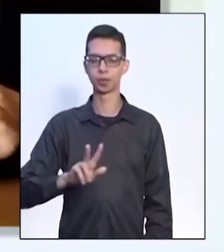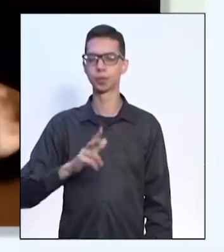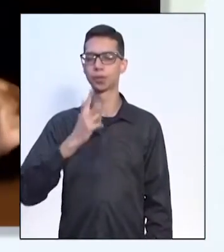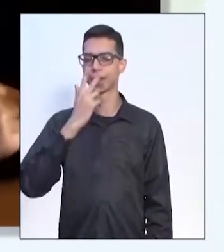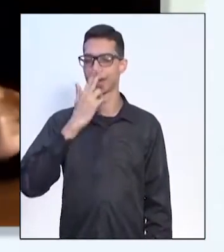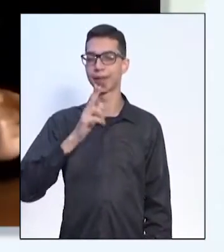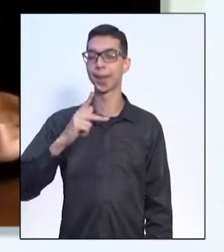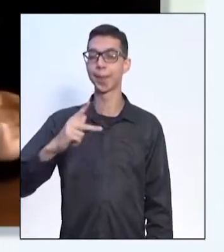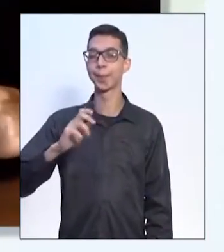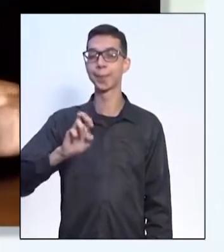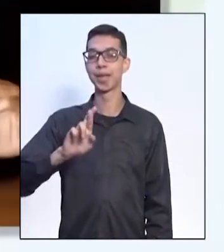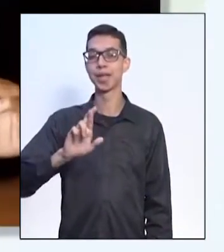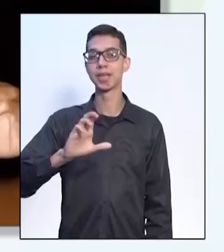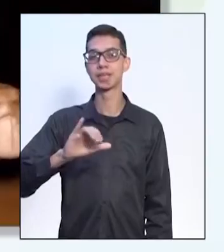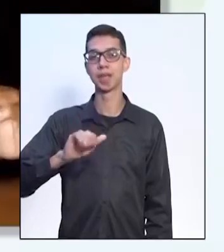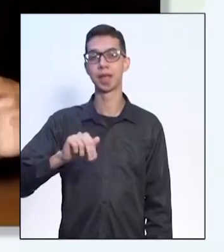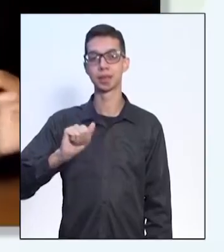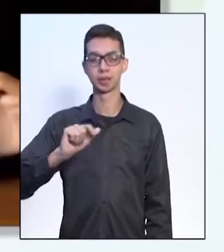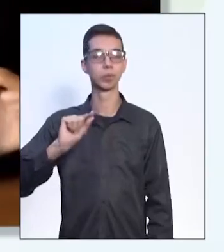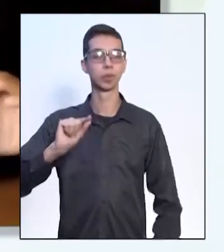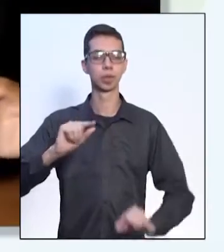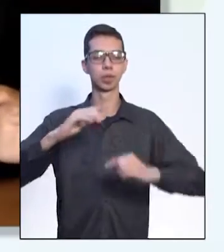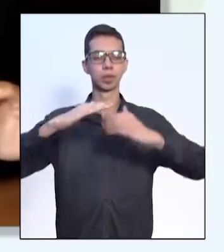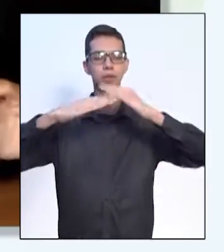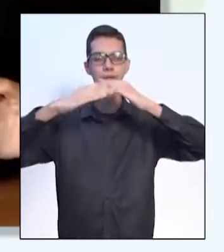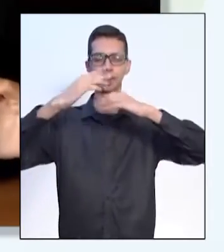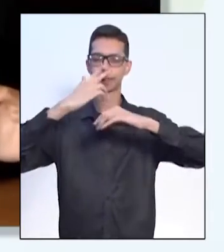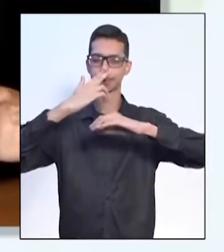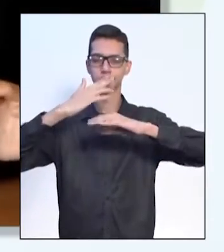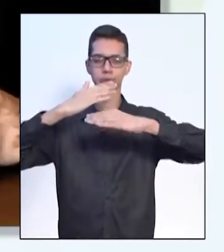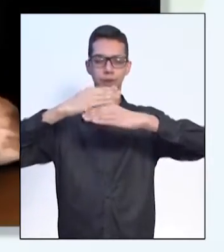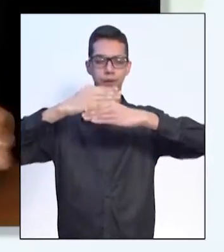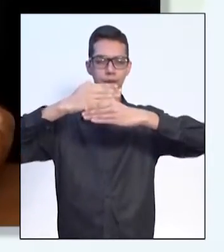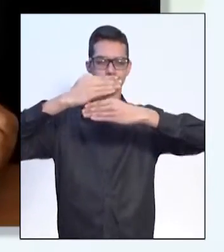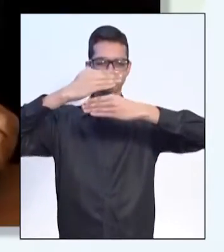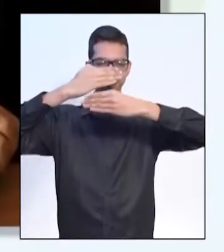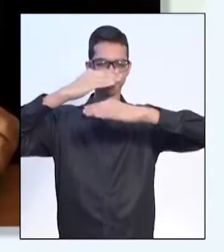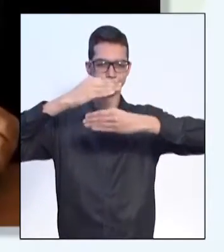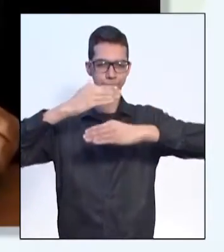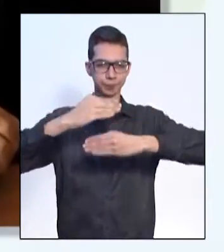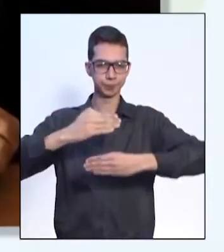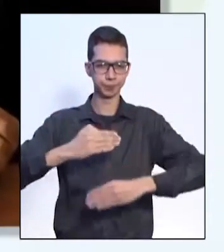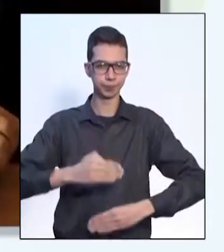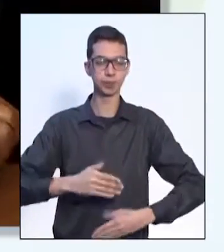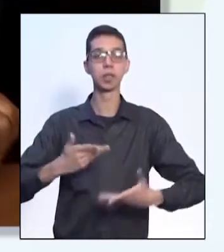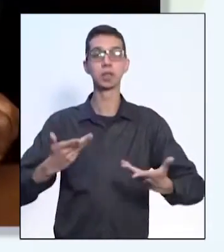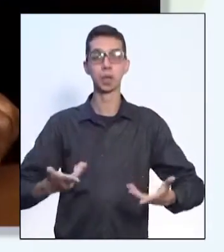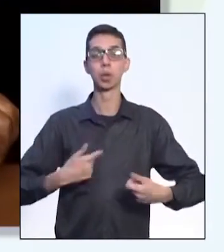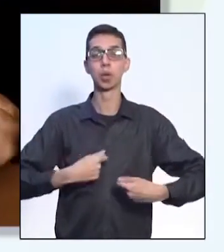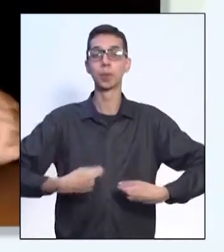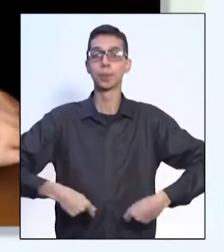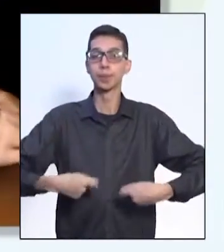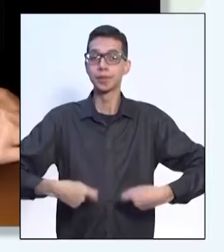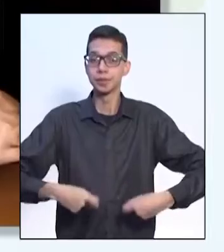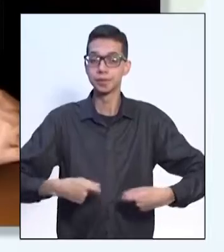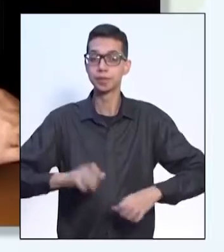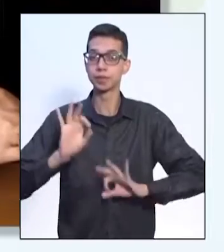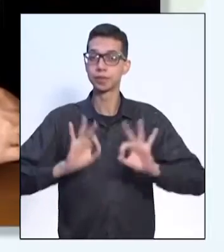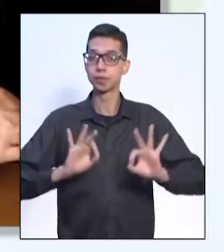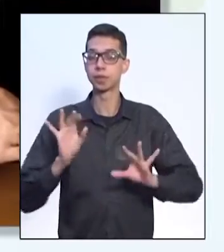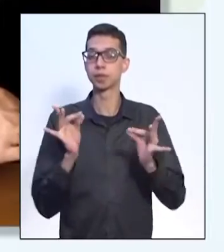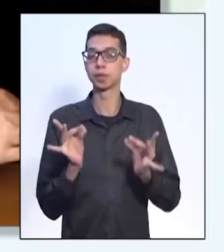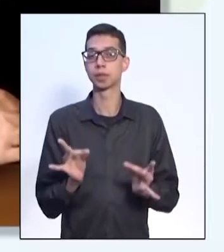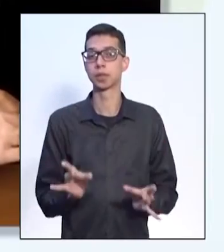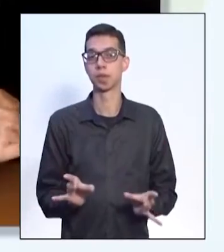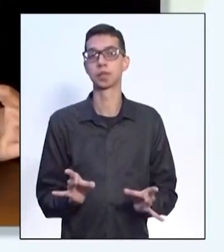de persiana. Então, uma coisa que eu preciso fazer para continuar desenvolvendo meu projeto é fazer alguns detalhes aqui que tornem isso daqui mais parecido com